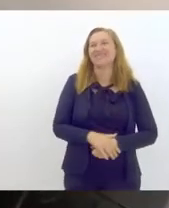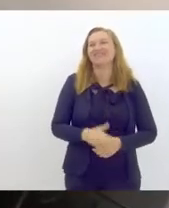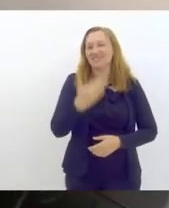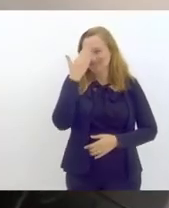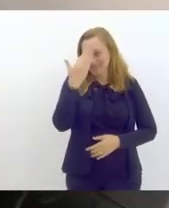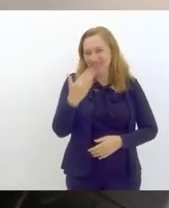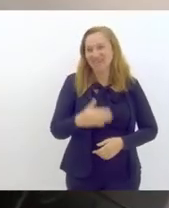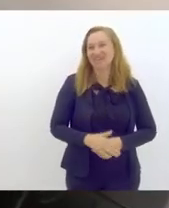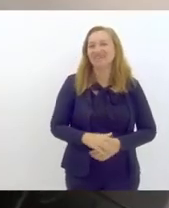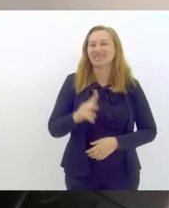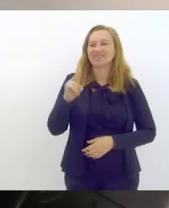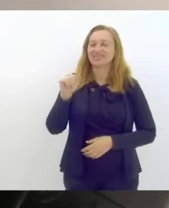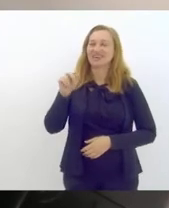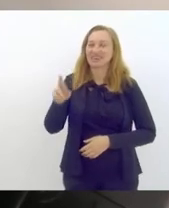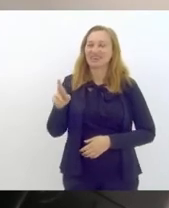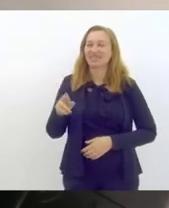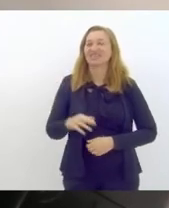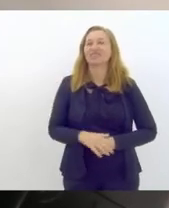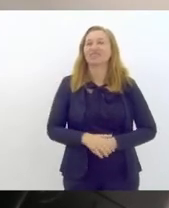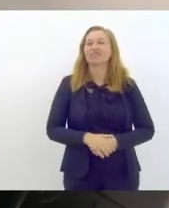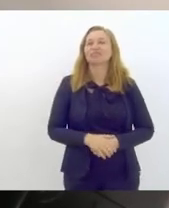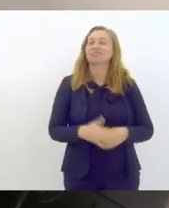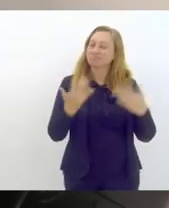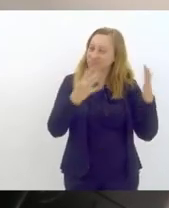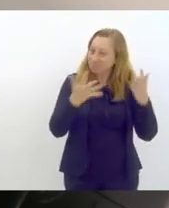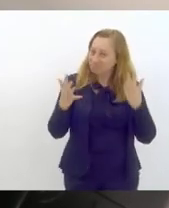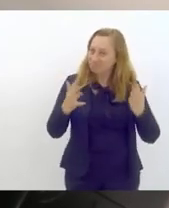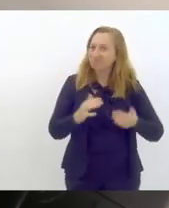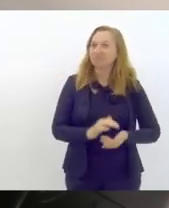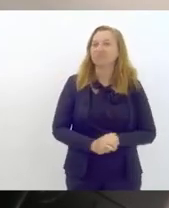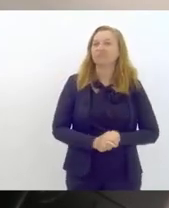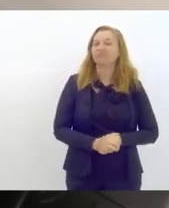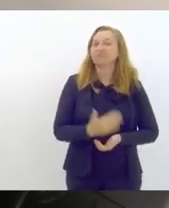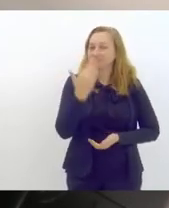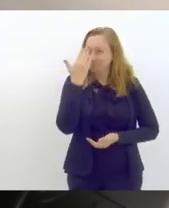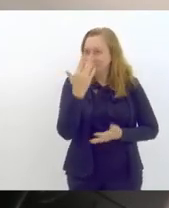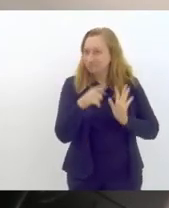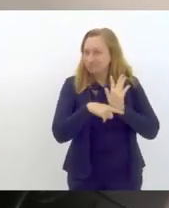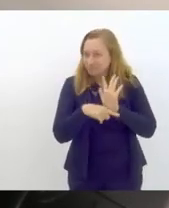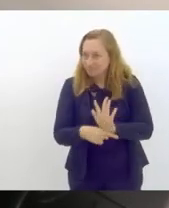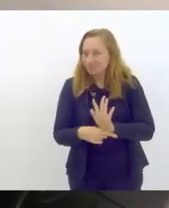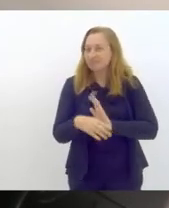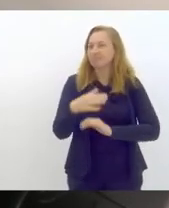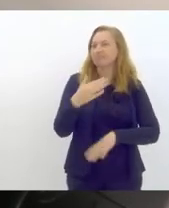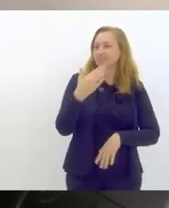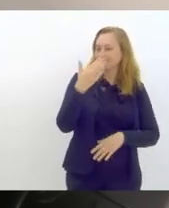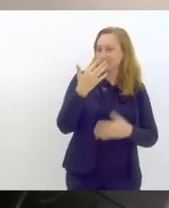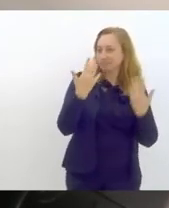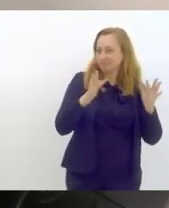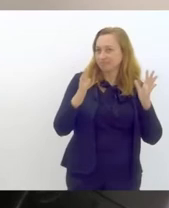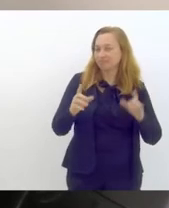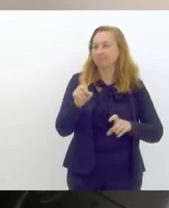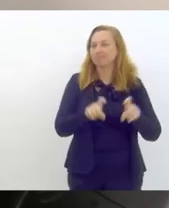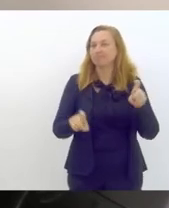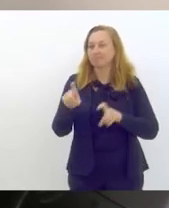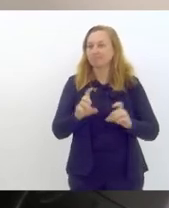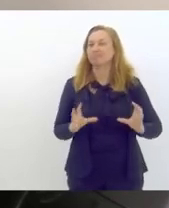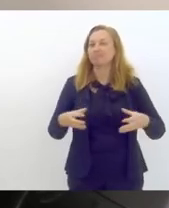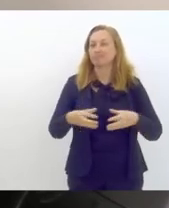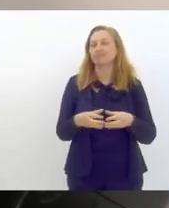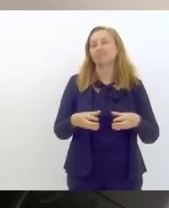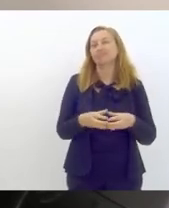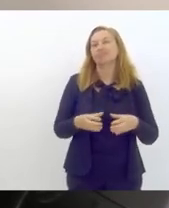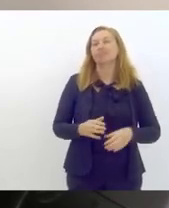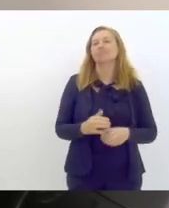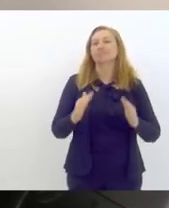Obrigado, Wagner Victor. Parabéns aí pela contribuição. Parabéns ao setor de informática da casa também, como bem disse o deputado Wanderson